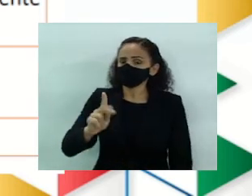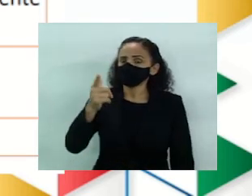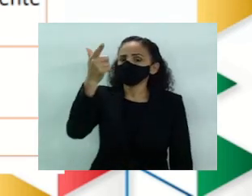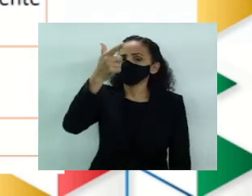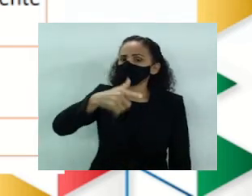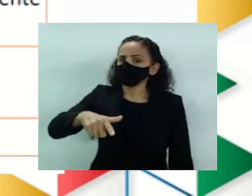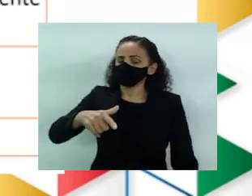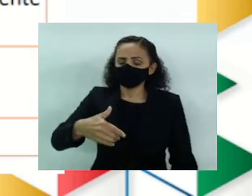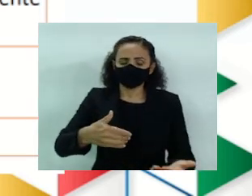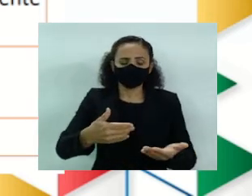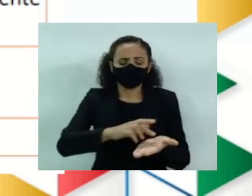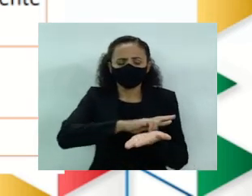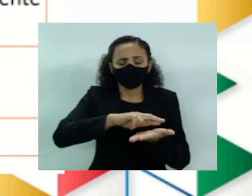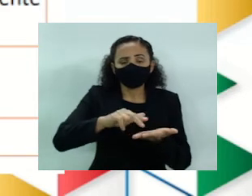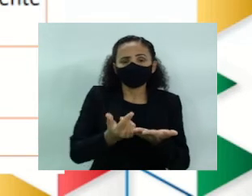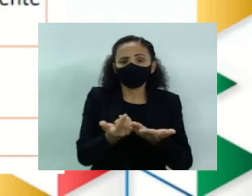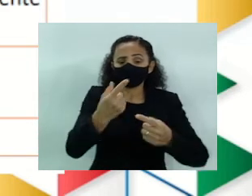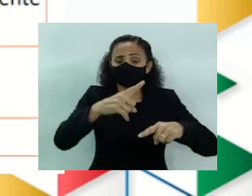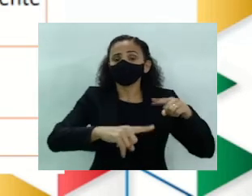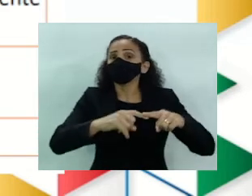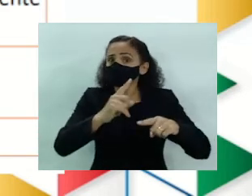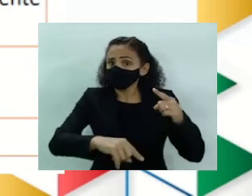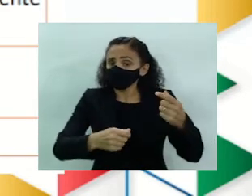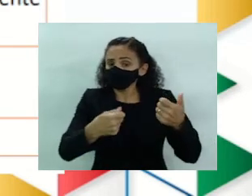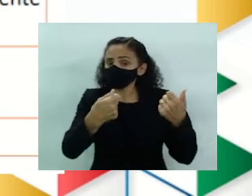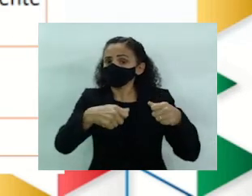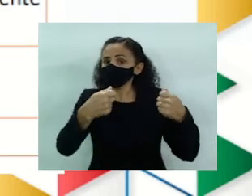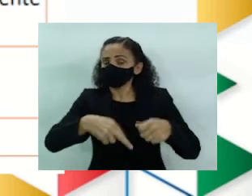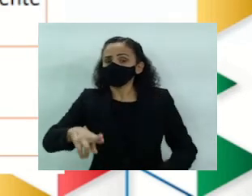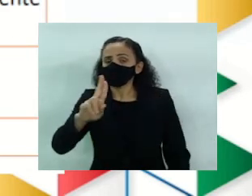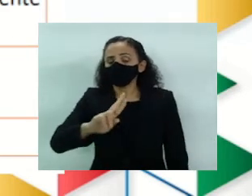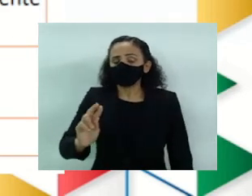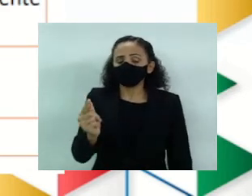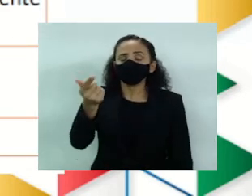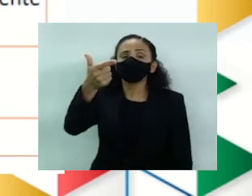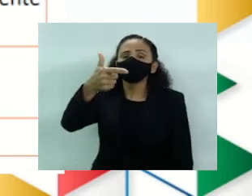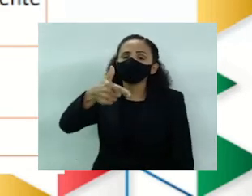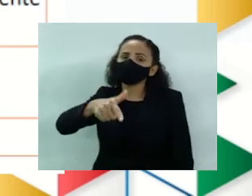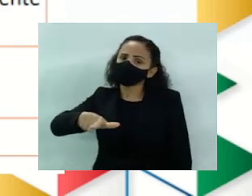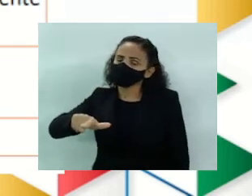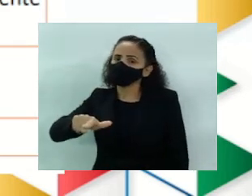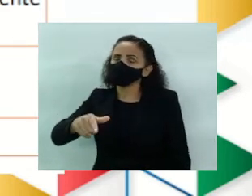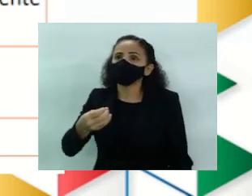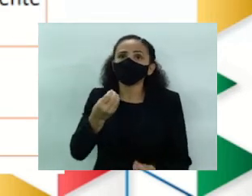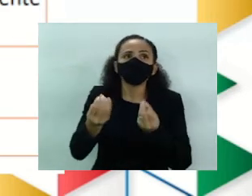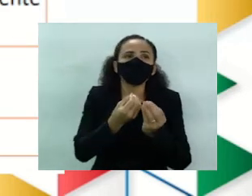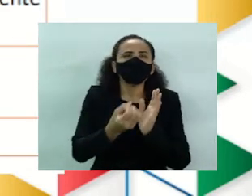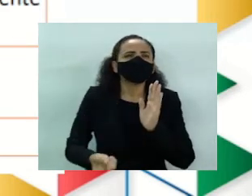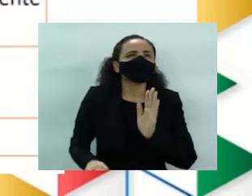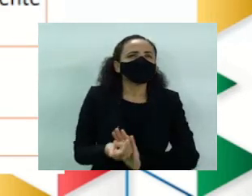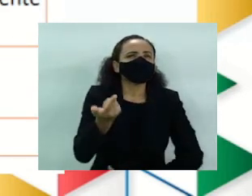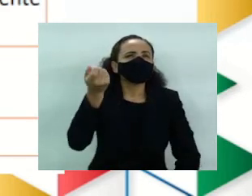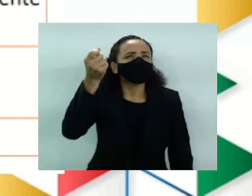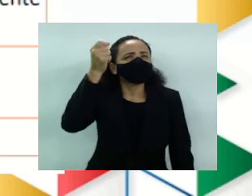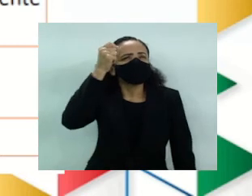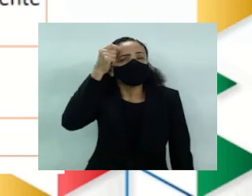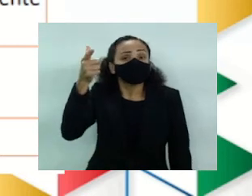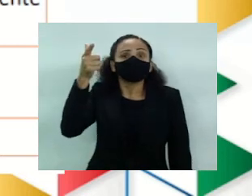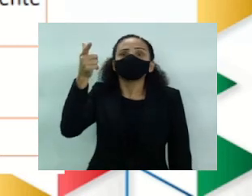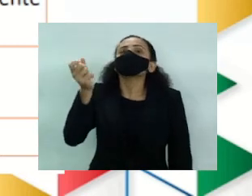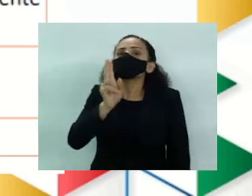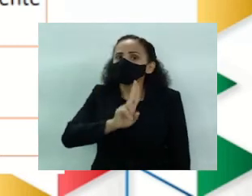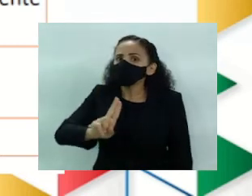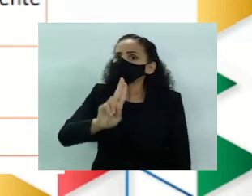diversos produtos antes de jogá-los fora, usando-os para a mesma função original ou criando novas formas de